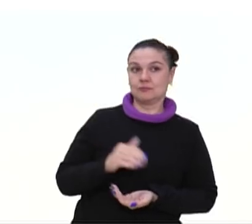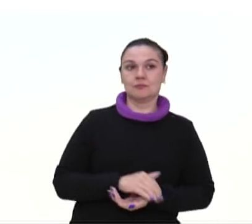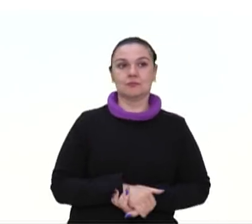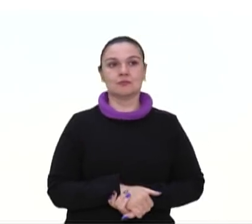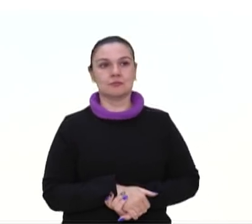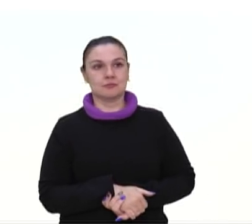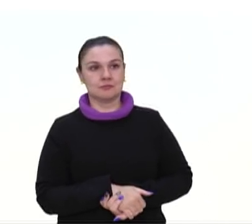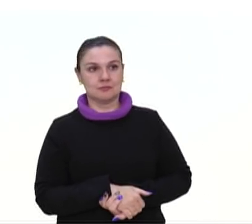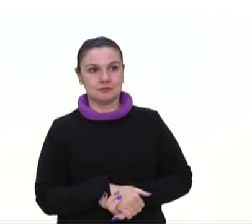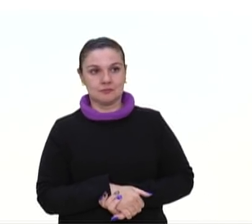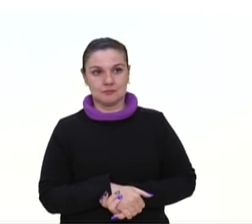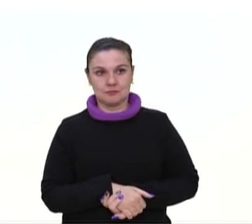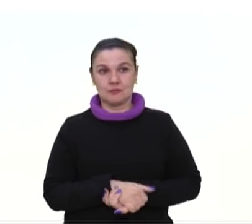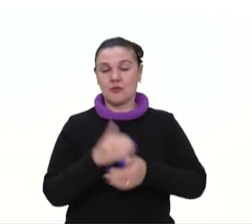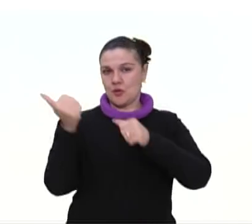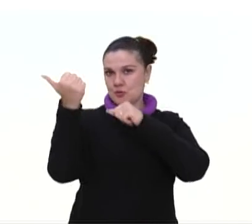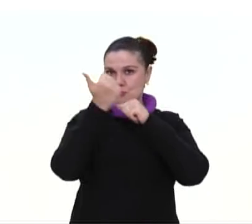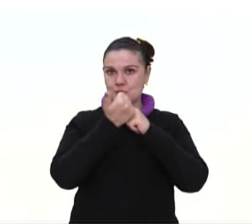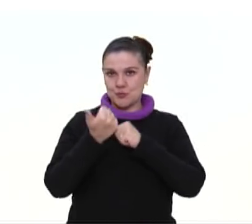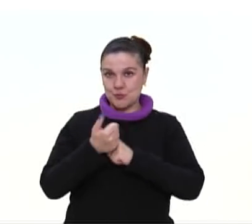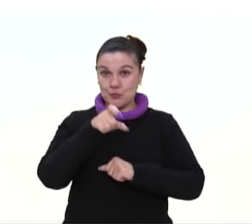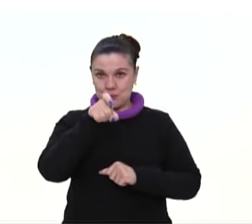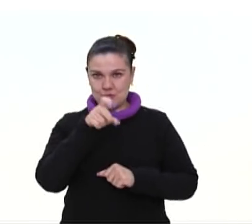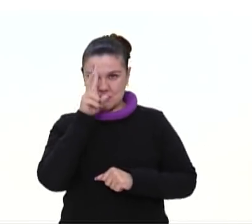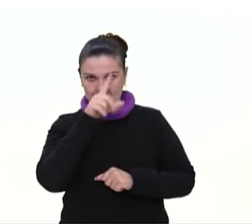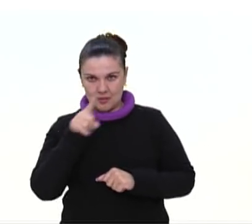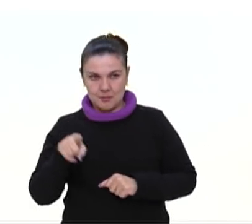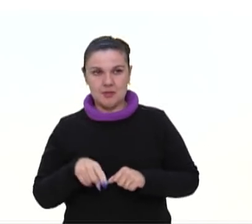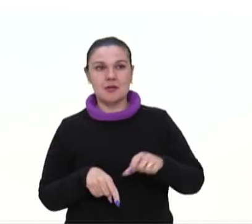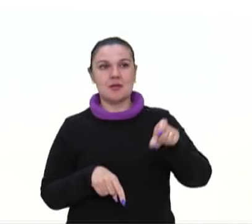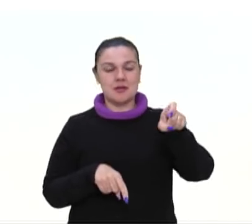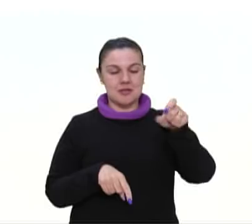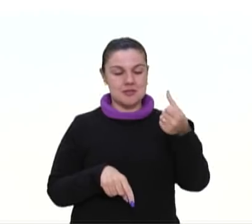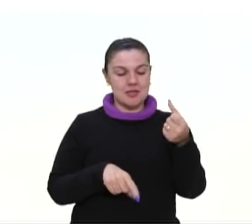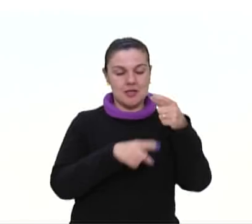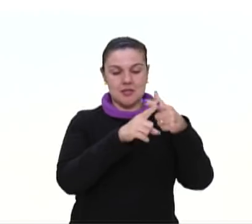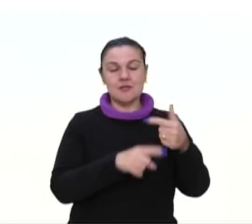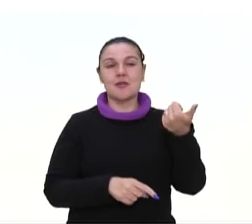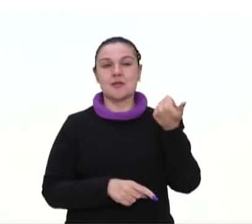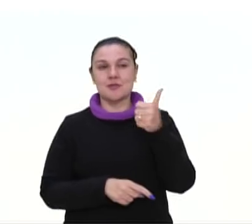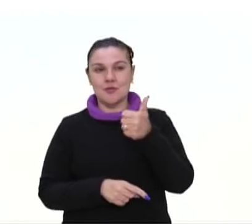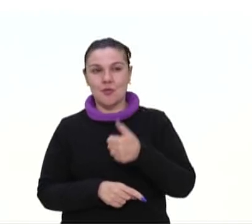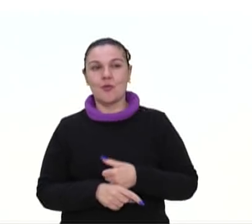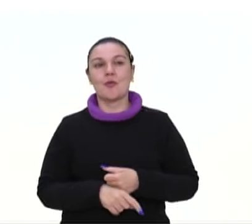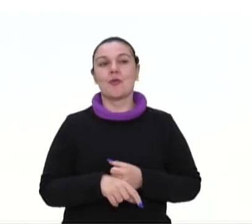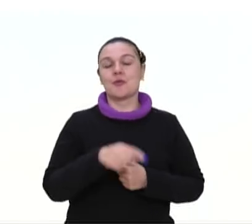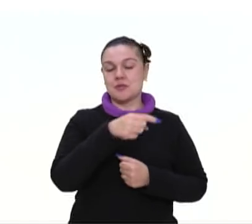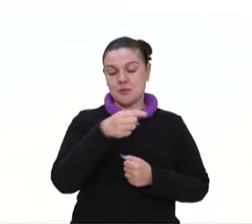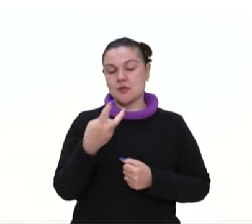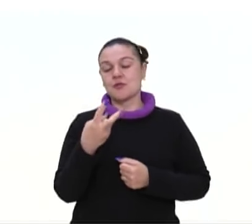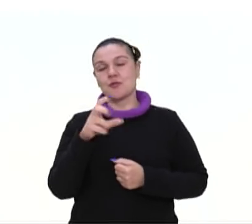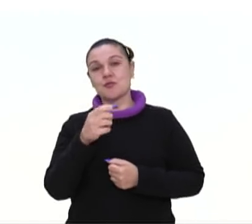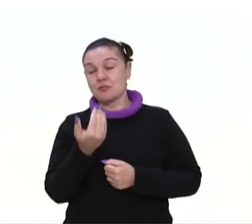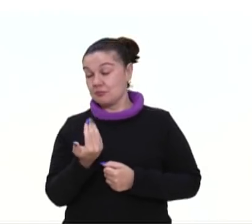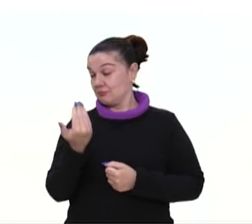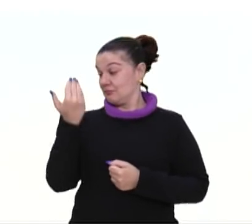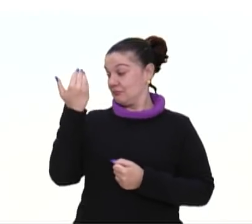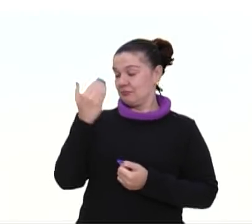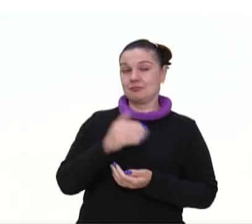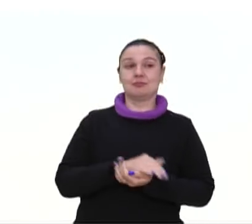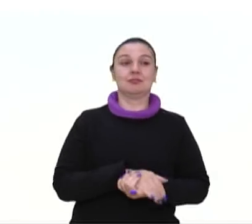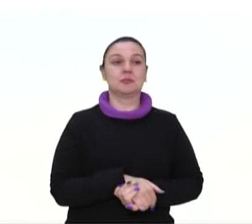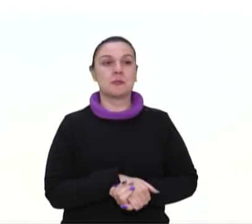fizemos o ângulo A substituindo, né? 6 vezes 11, 66, menos 21, deu